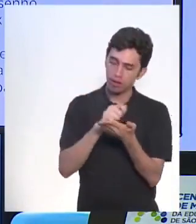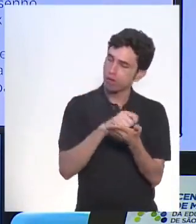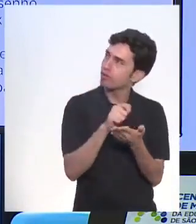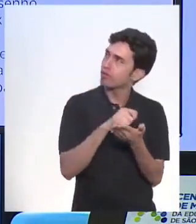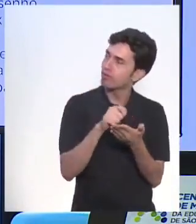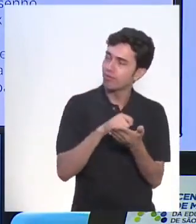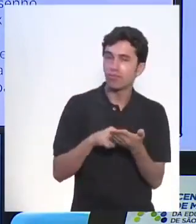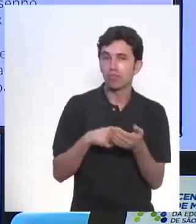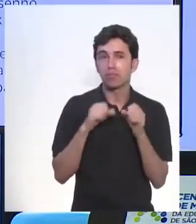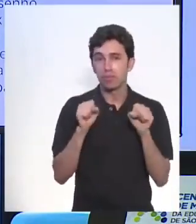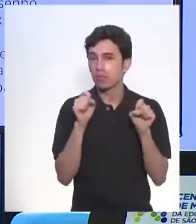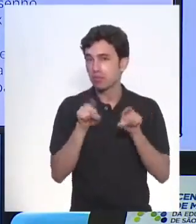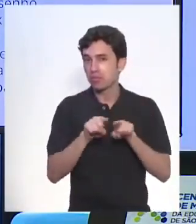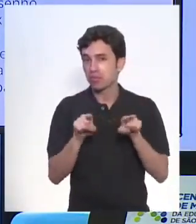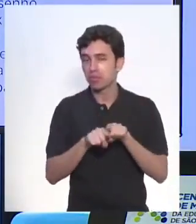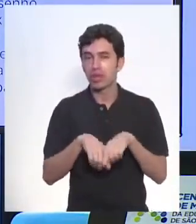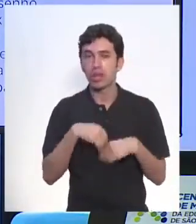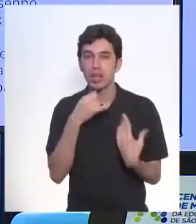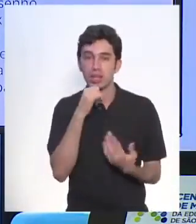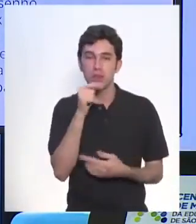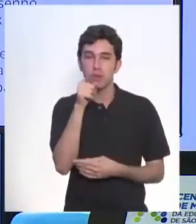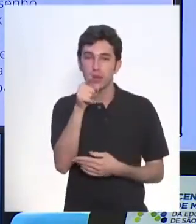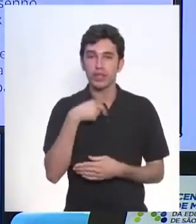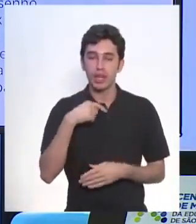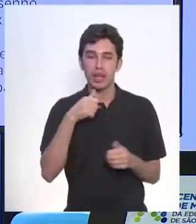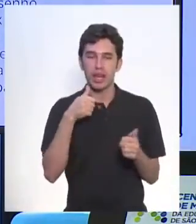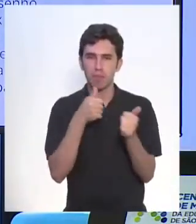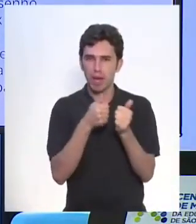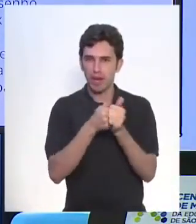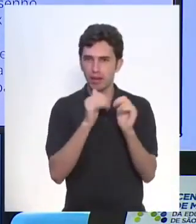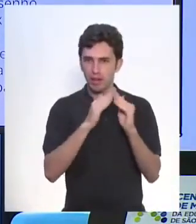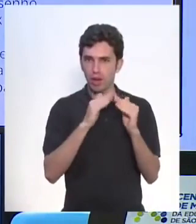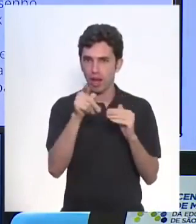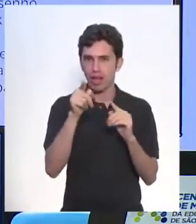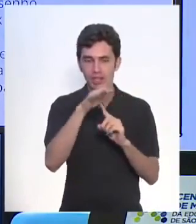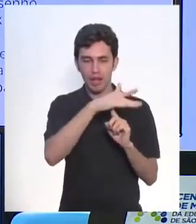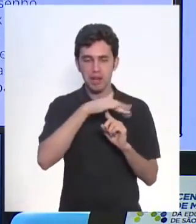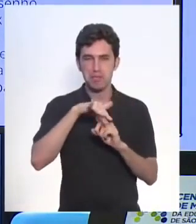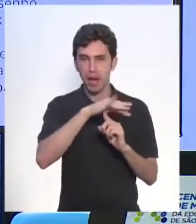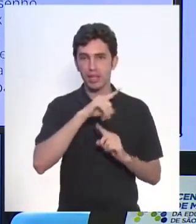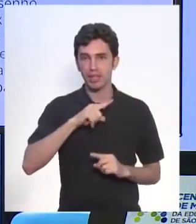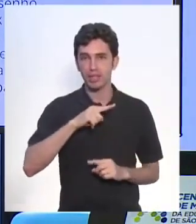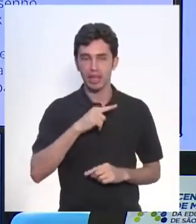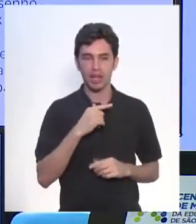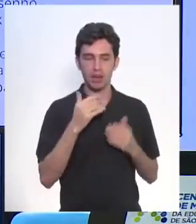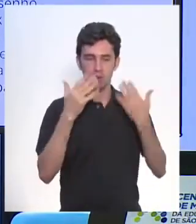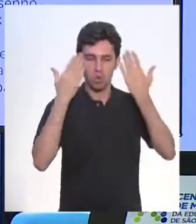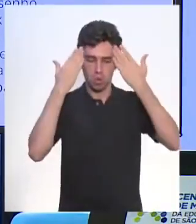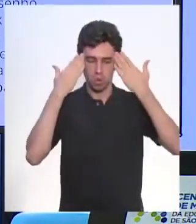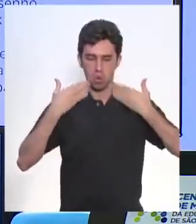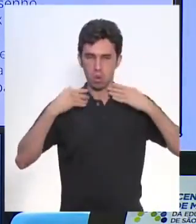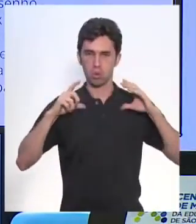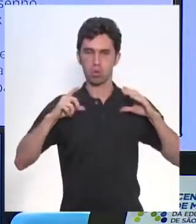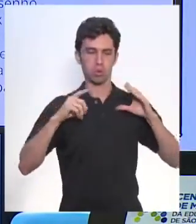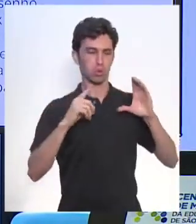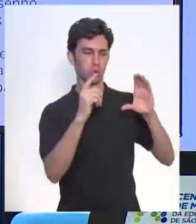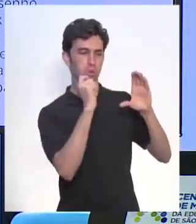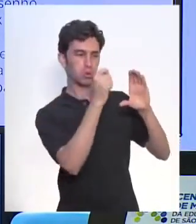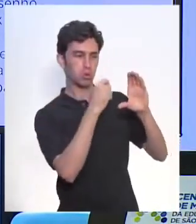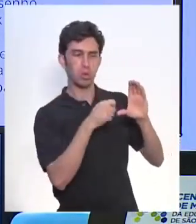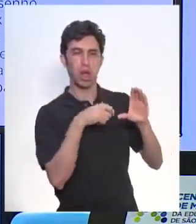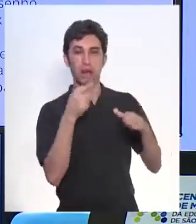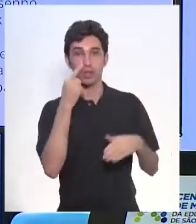sua casa, tem um busto ou uma escultura numa praça que você gostou, lhe chamou a atenção. Então, você vai tentar fazer o esboço, o desenho,